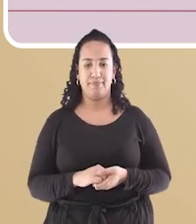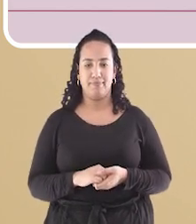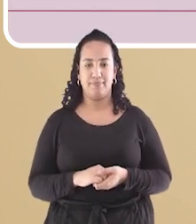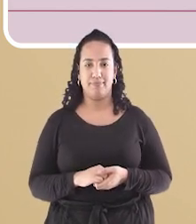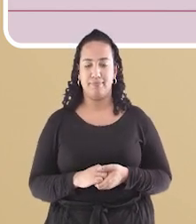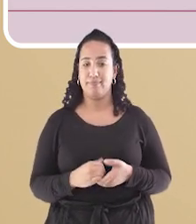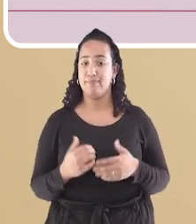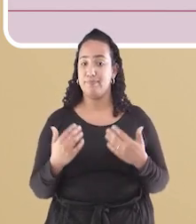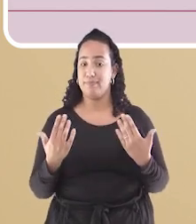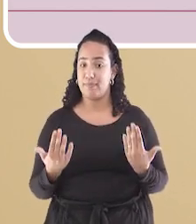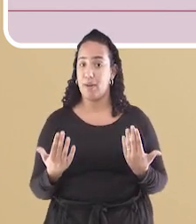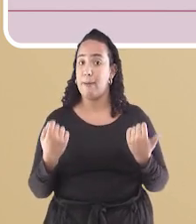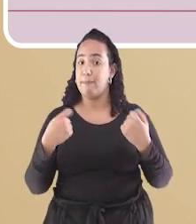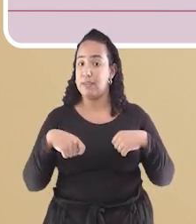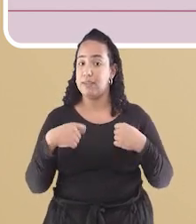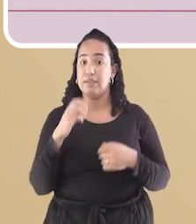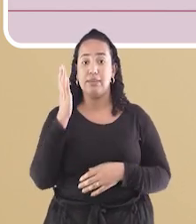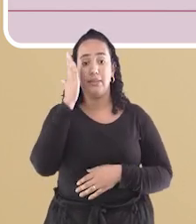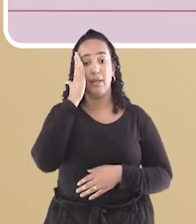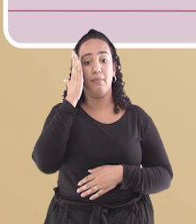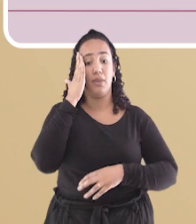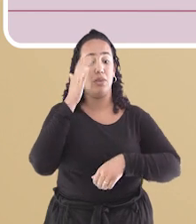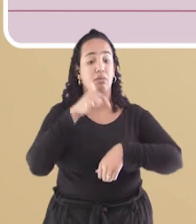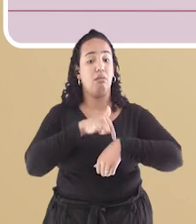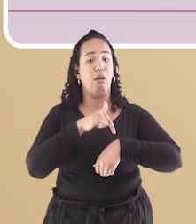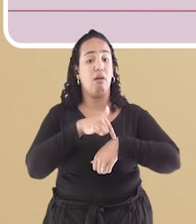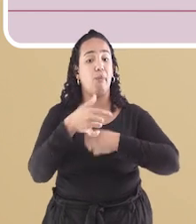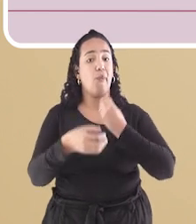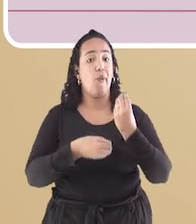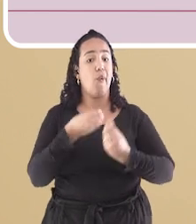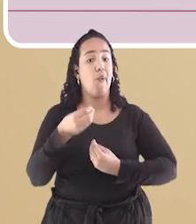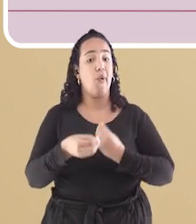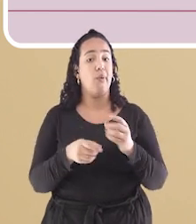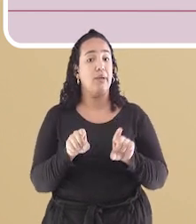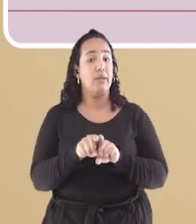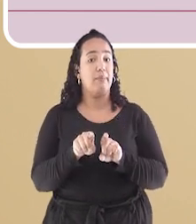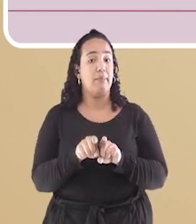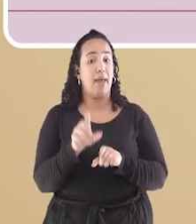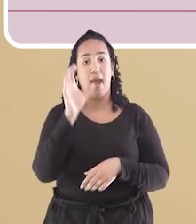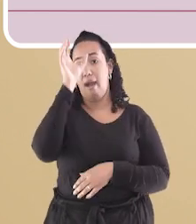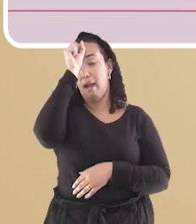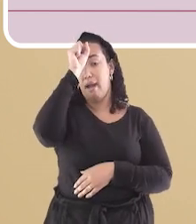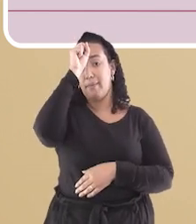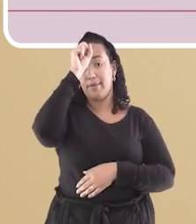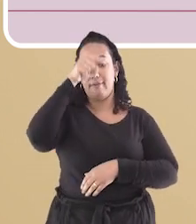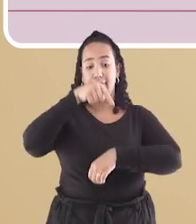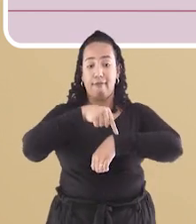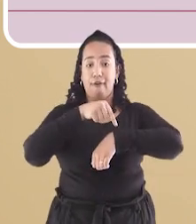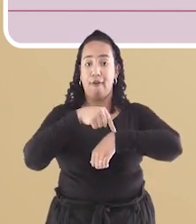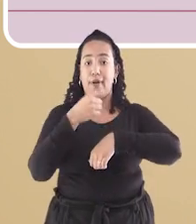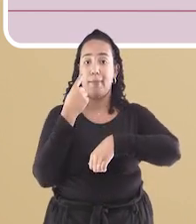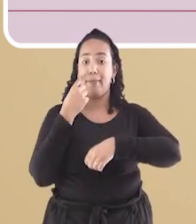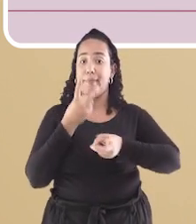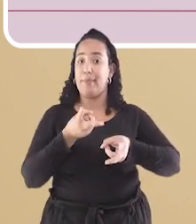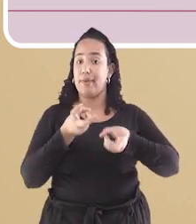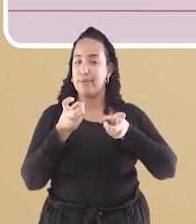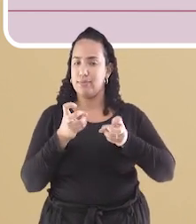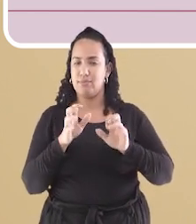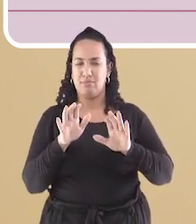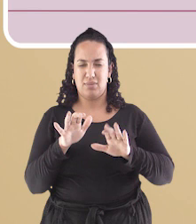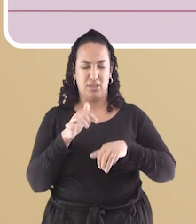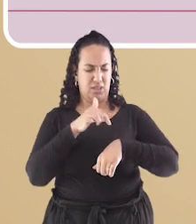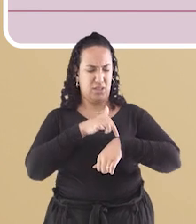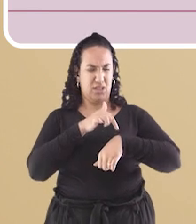Para saberem, precisam ter a noção de tempo e saber ver as horas em um relógio. Noção